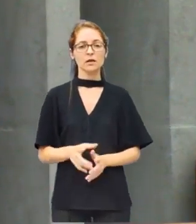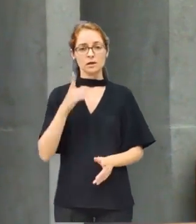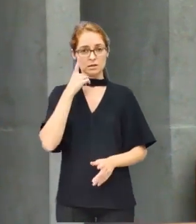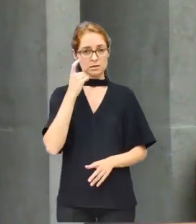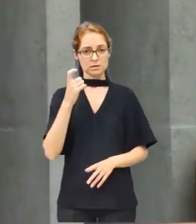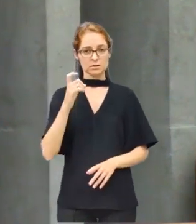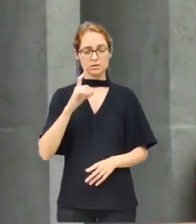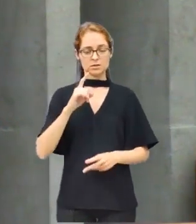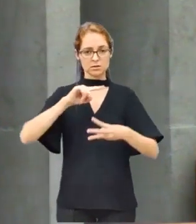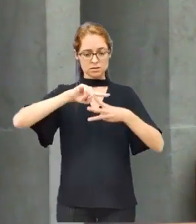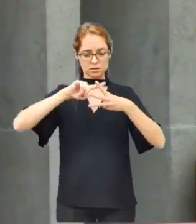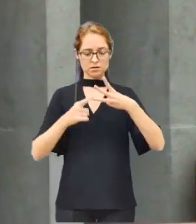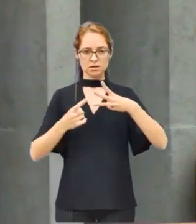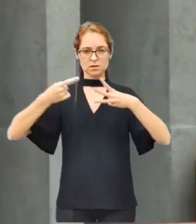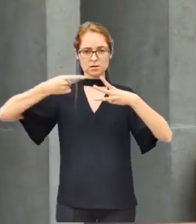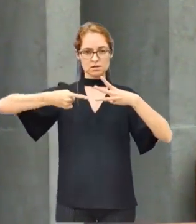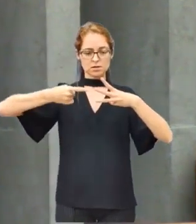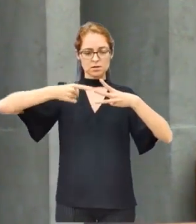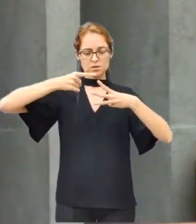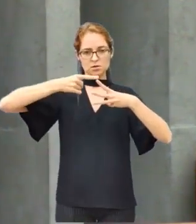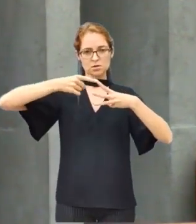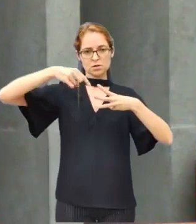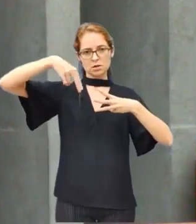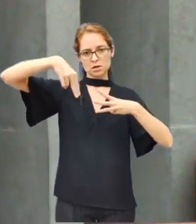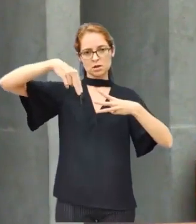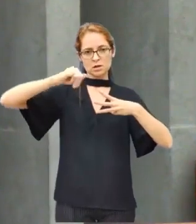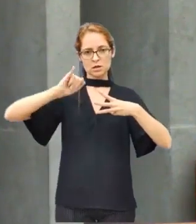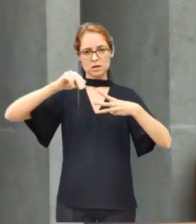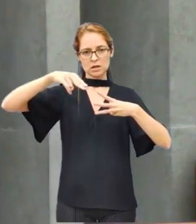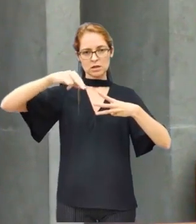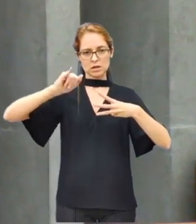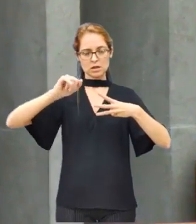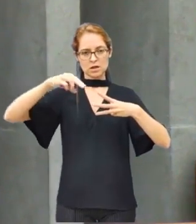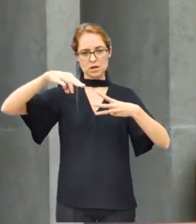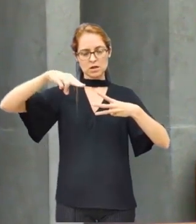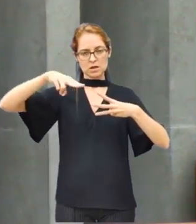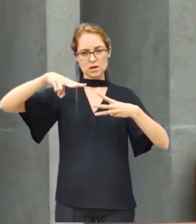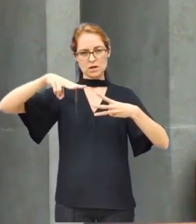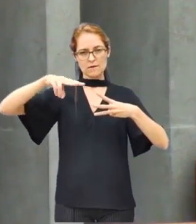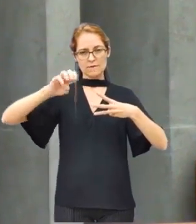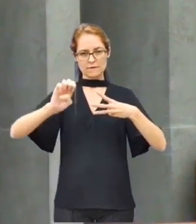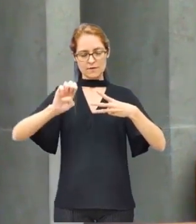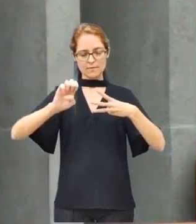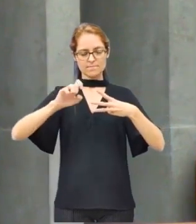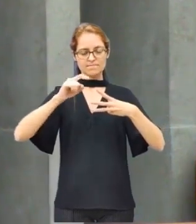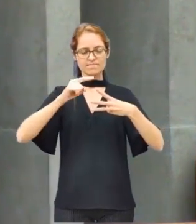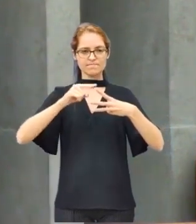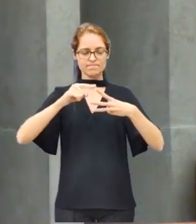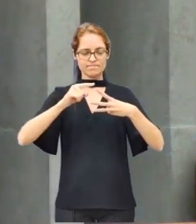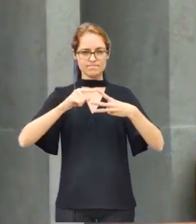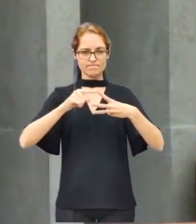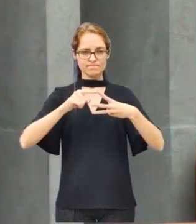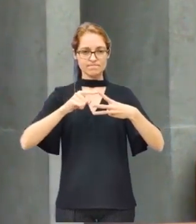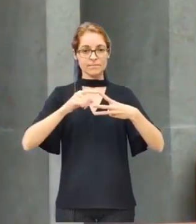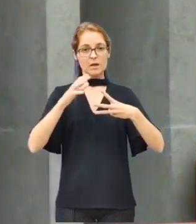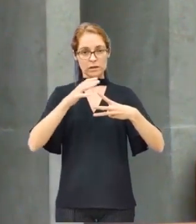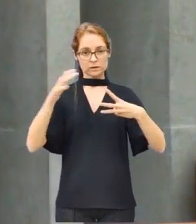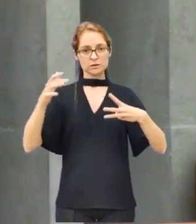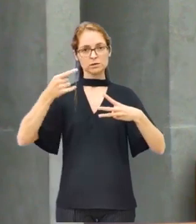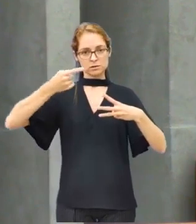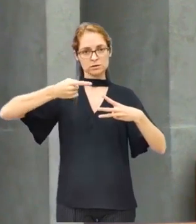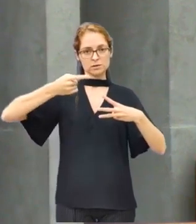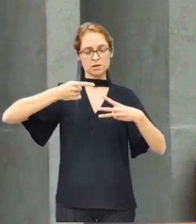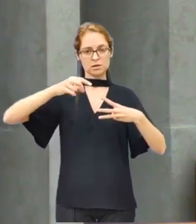cidades. A primeira delas é Nínive, o texto, versículo 2, fala: dispõe, vai à grande cidade